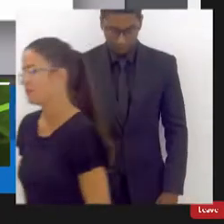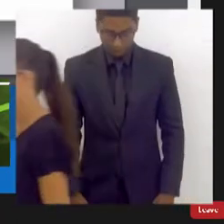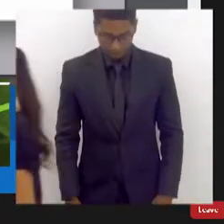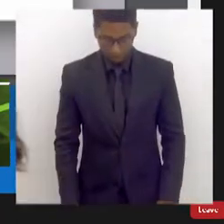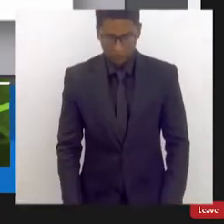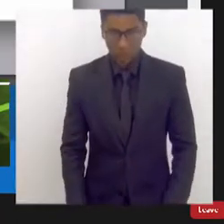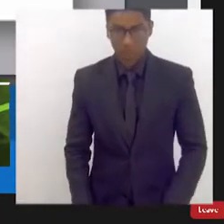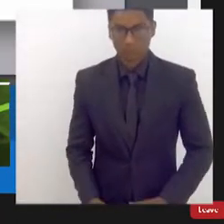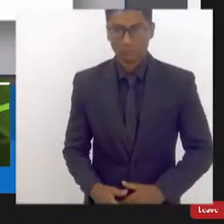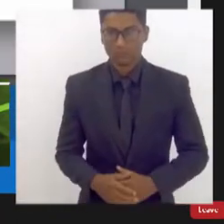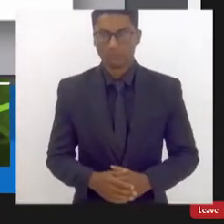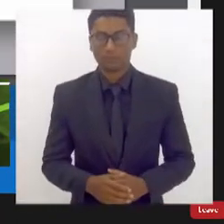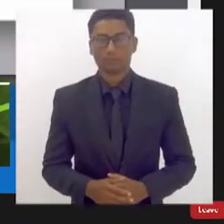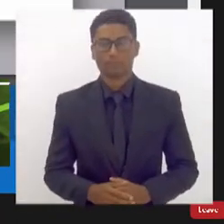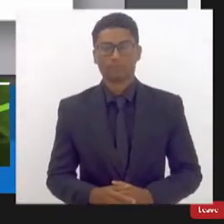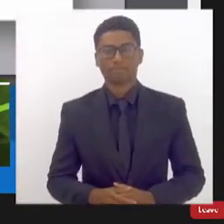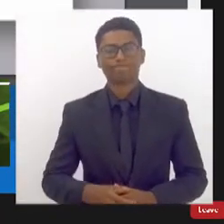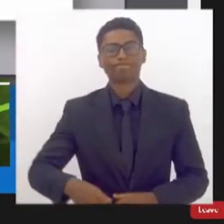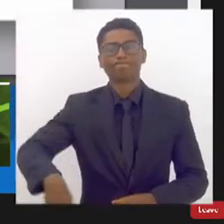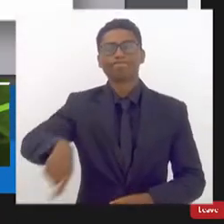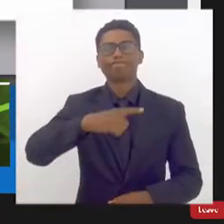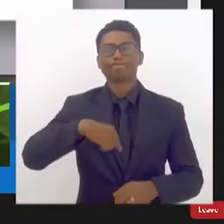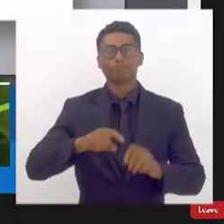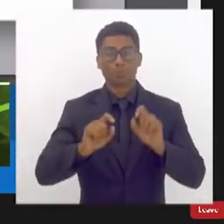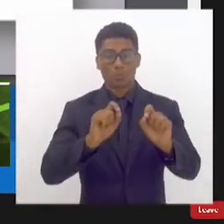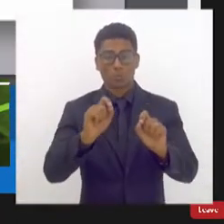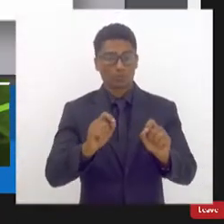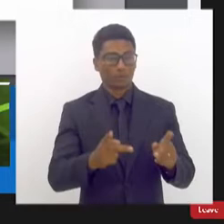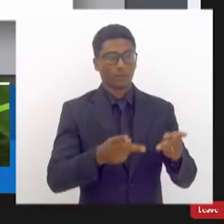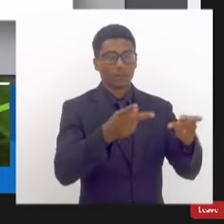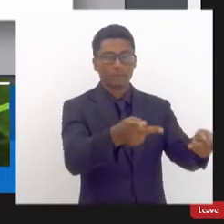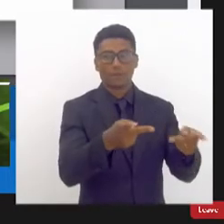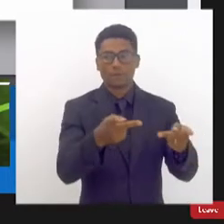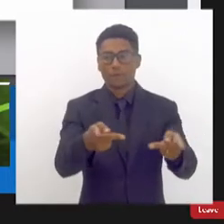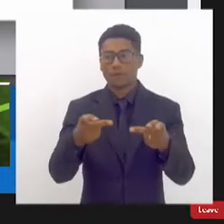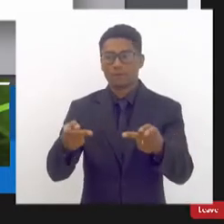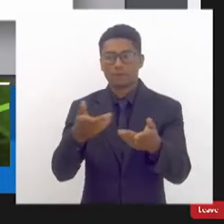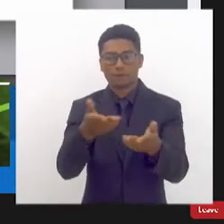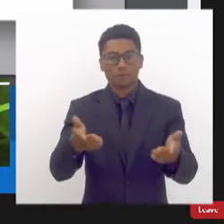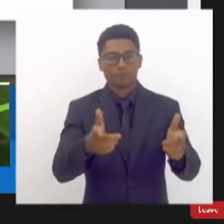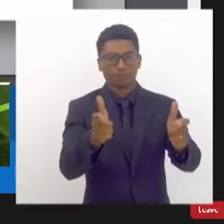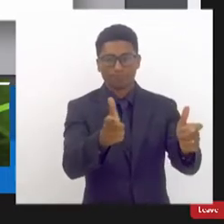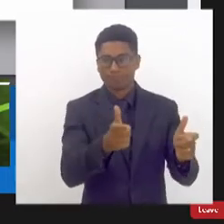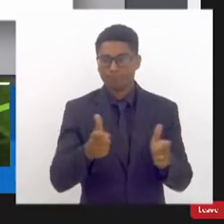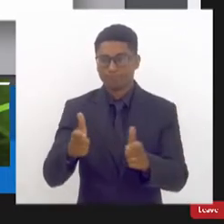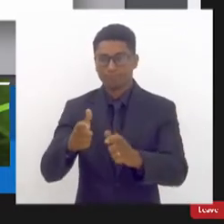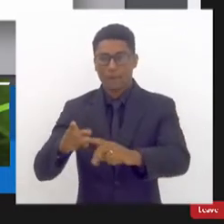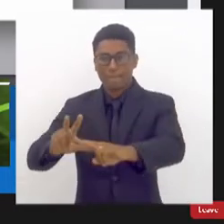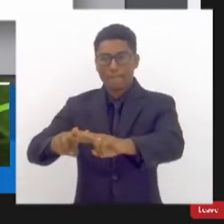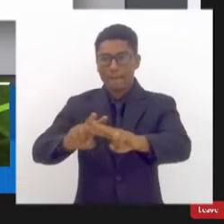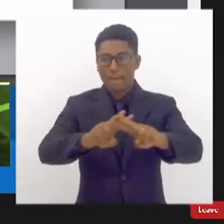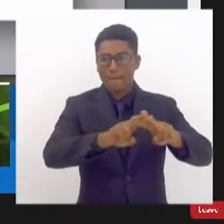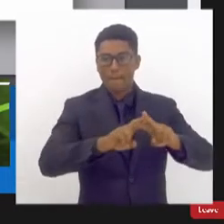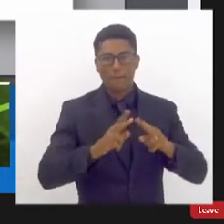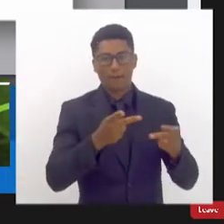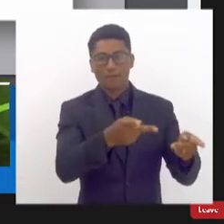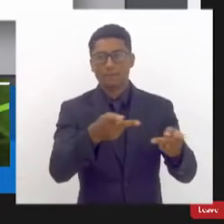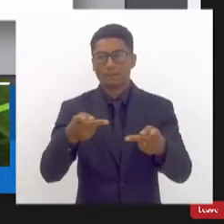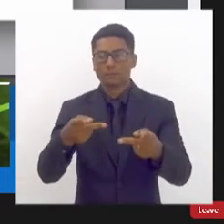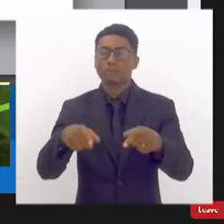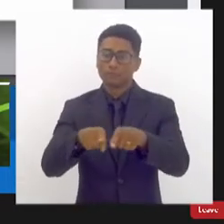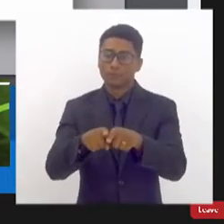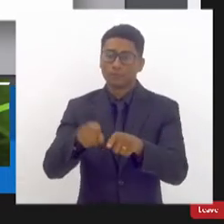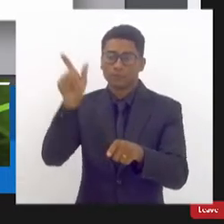membros, onde a gente realiza as visitas em unidades prisionais e, eventualmente, conselheiros também participam. Pode passar,